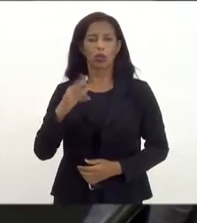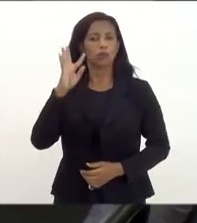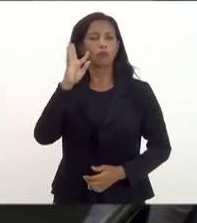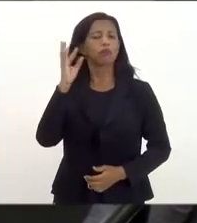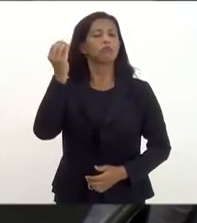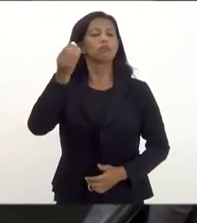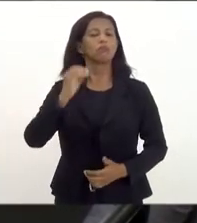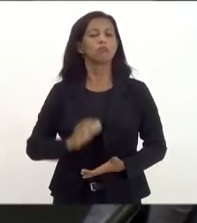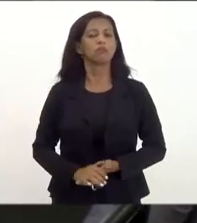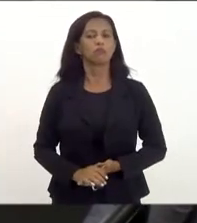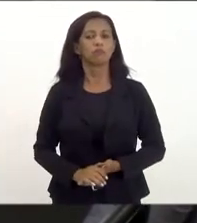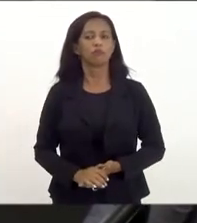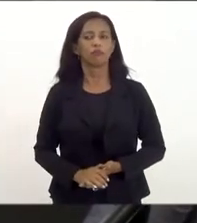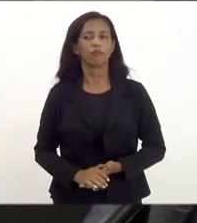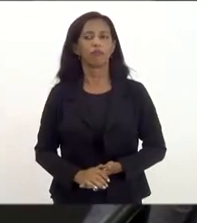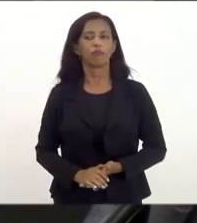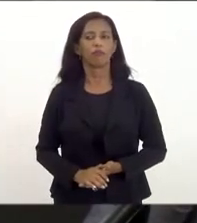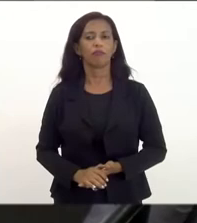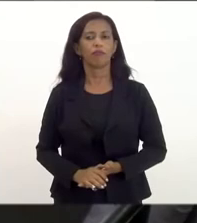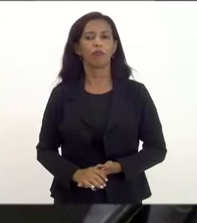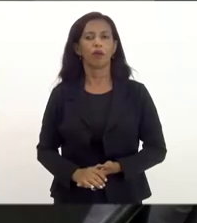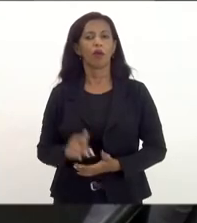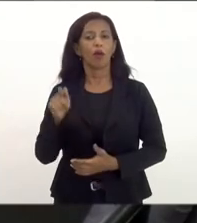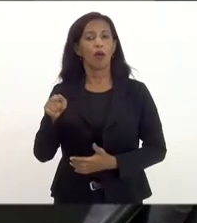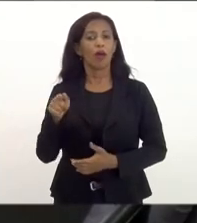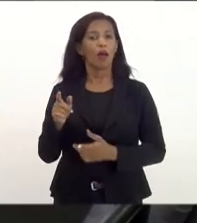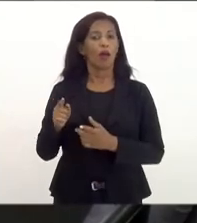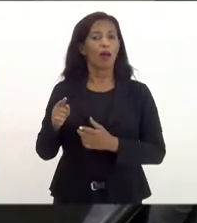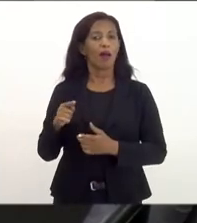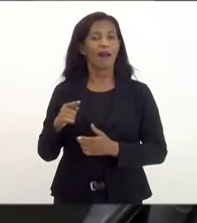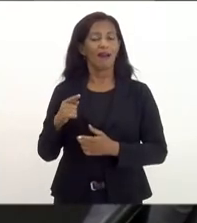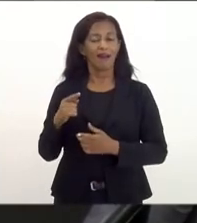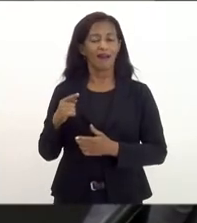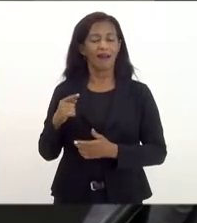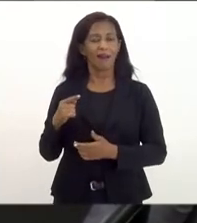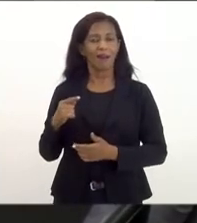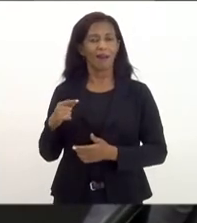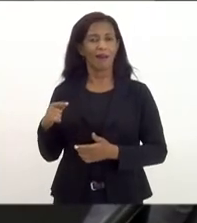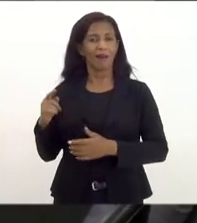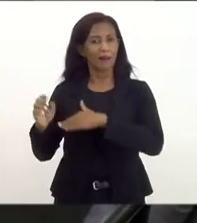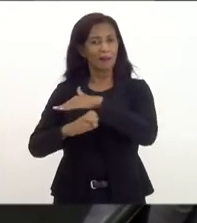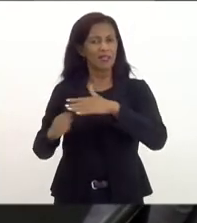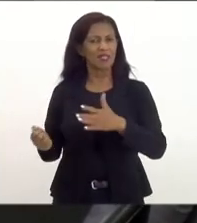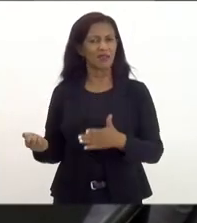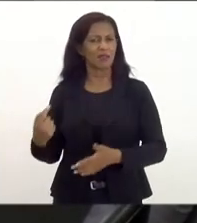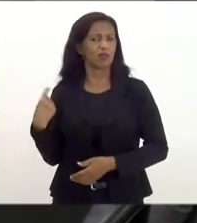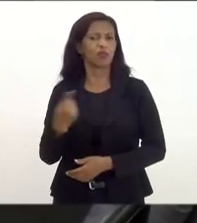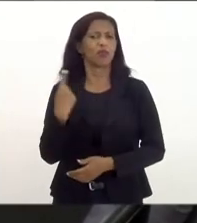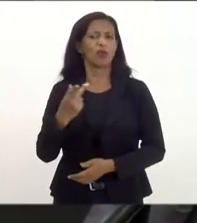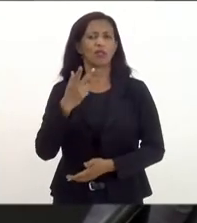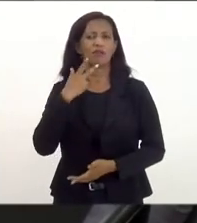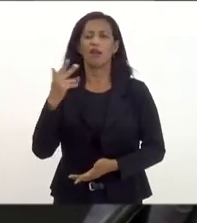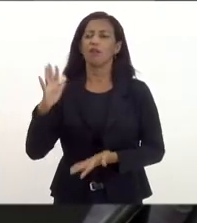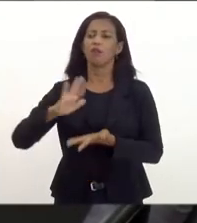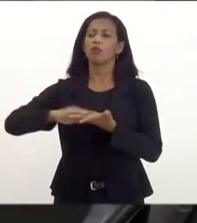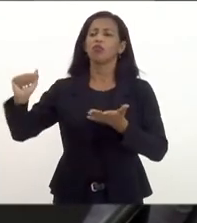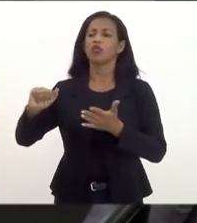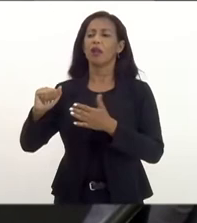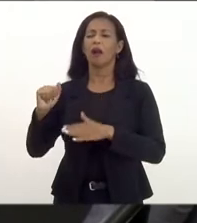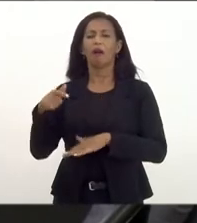decide se é a concessão fosse nossa a gente se seguinte vamos extinguir essa concessão